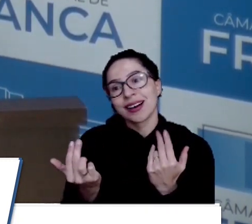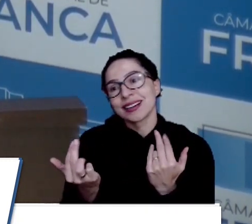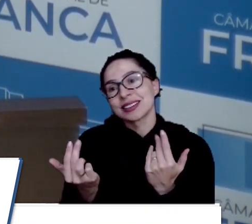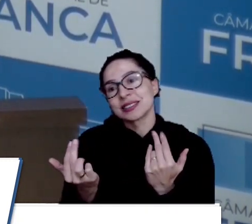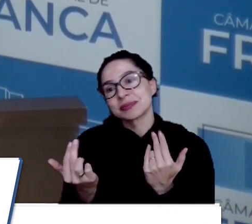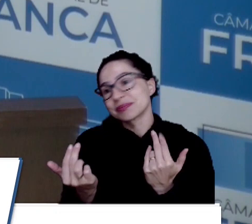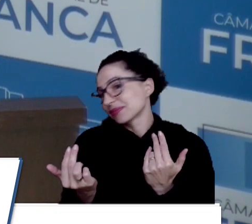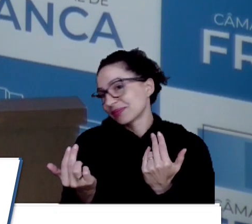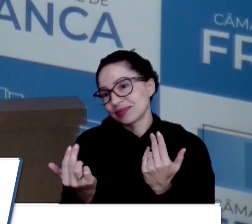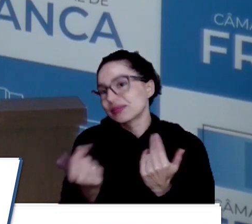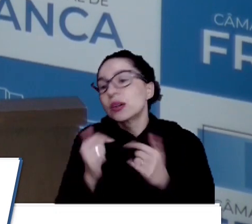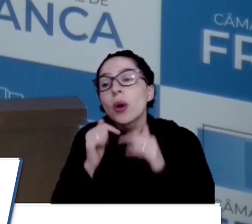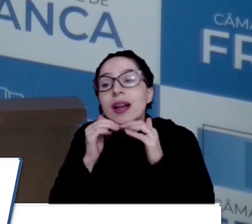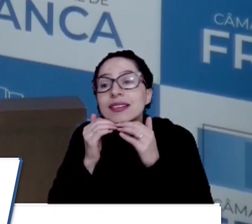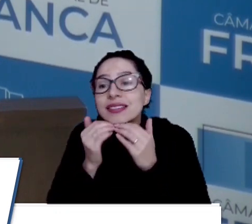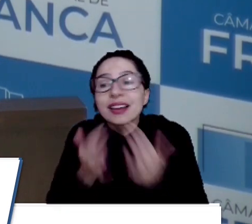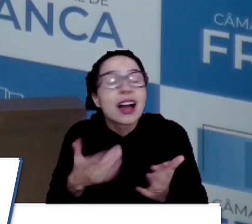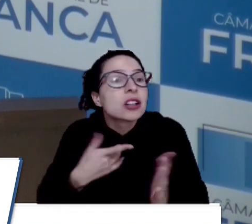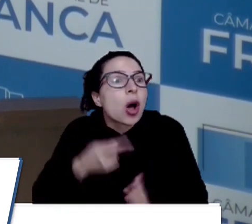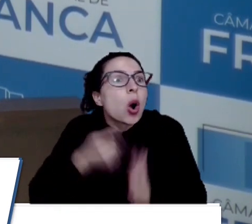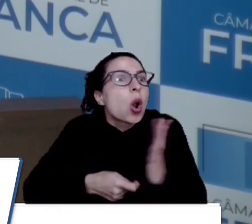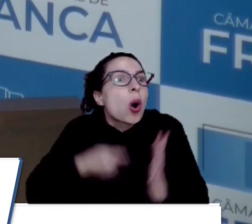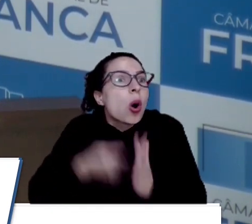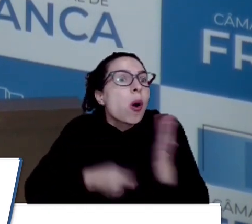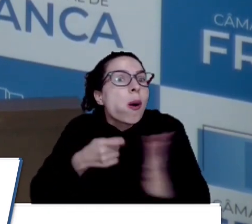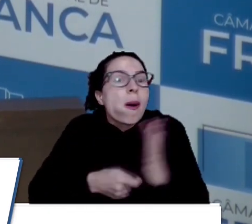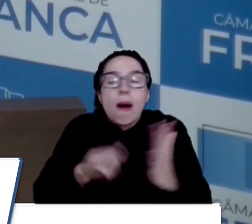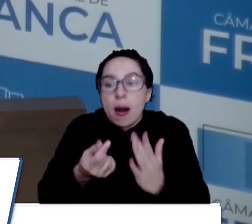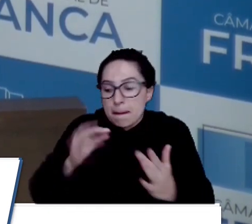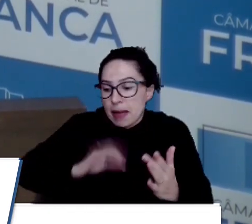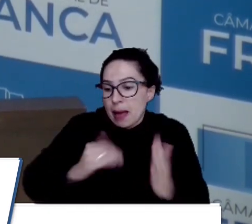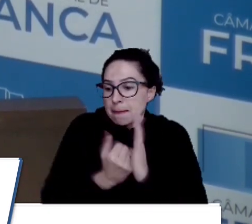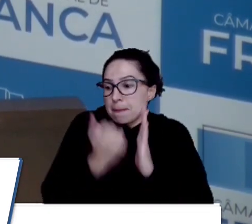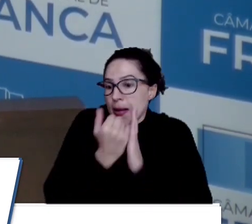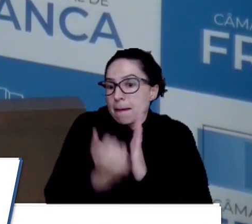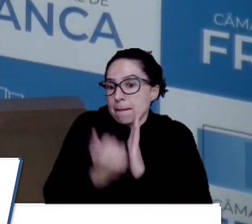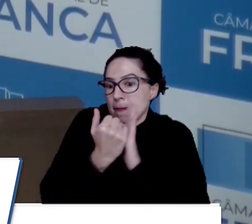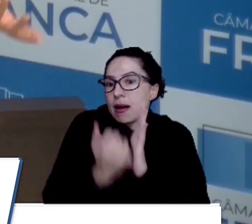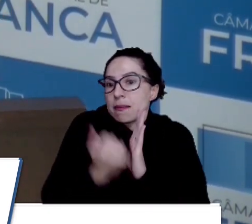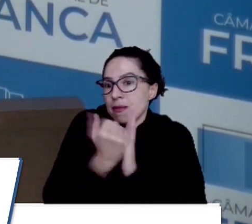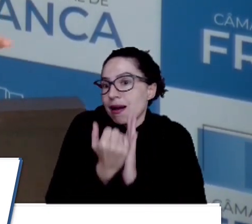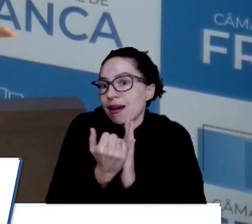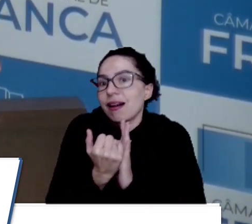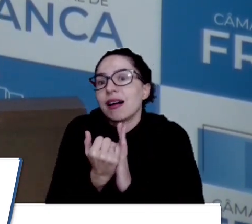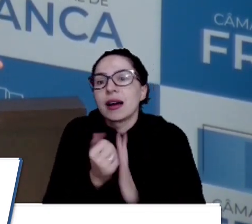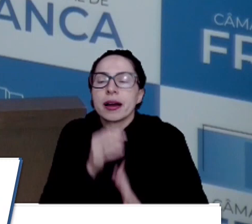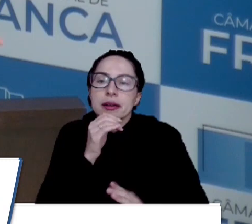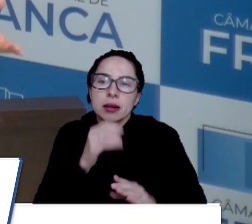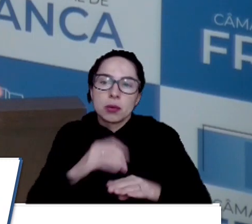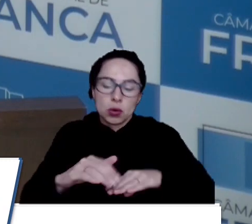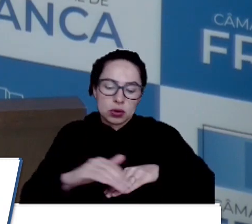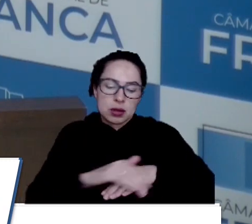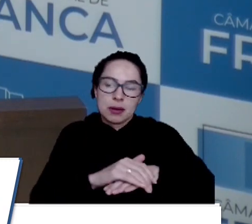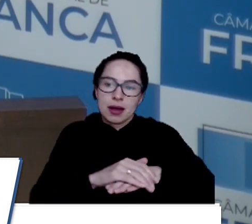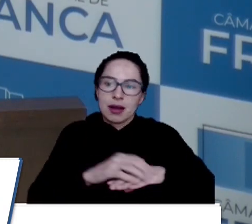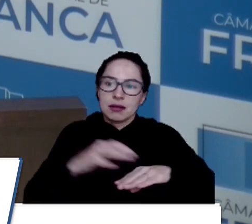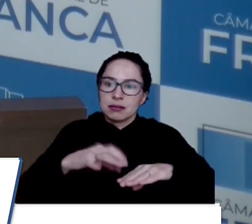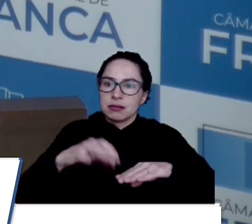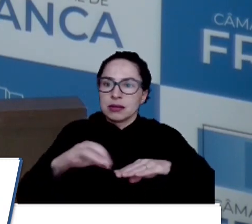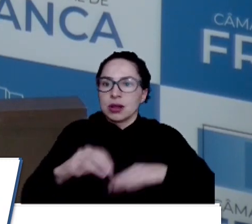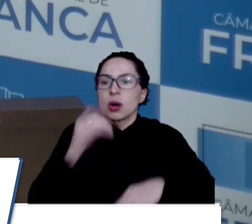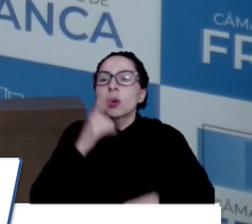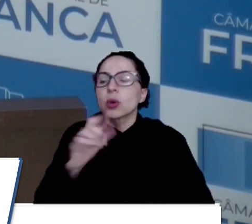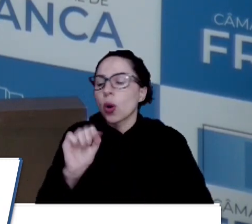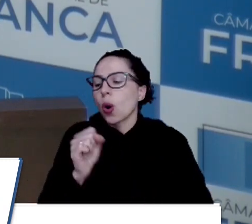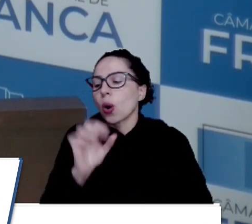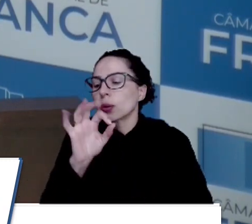não adianta a gente ficar brigando por aumento de salário. Por exemplo, o sapateiro em janeiro brigou, teve 8% de